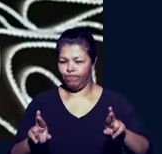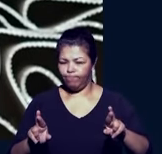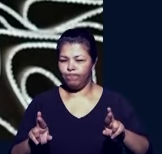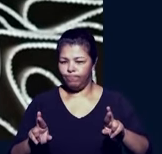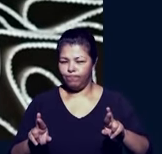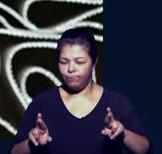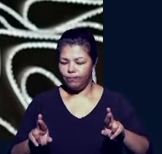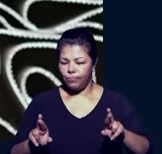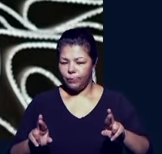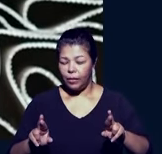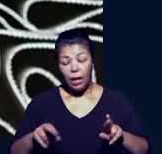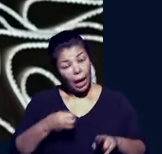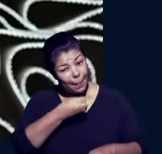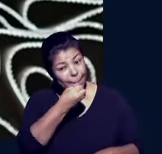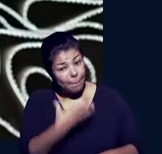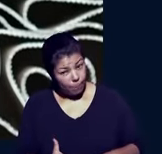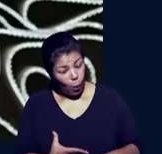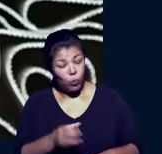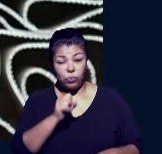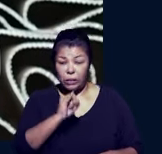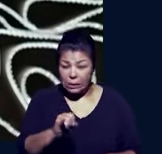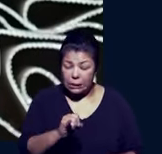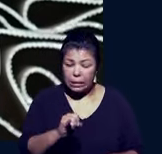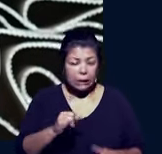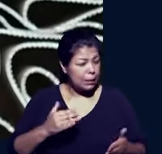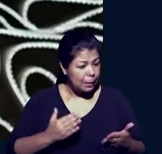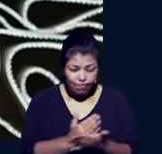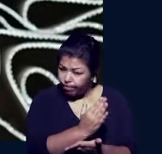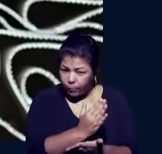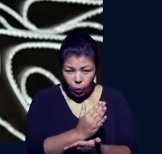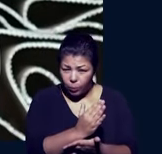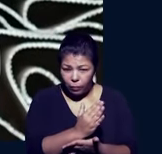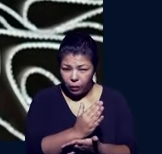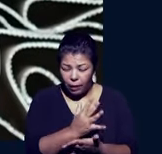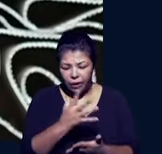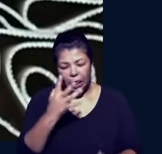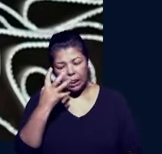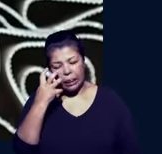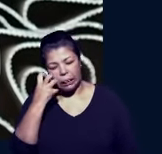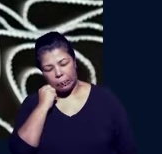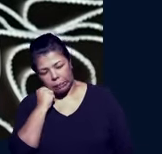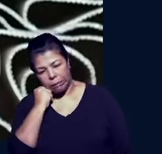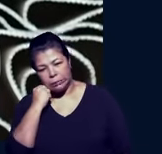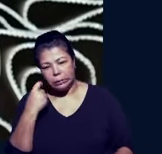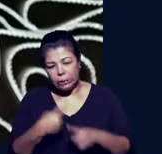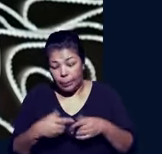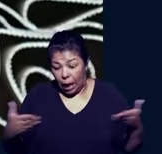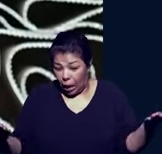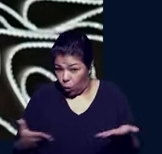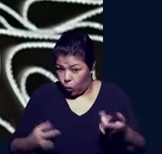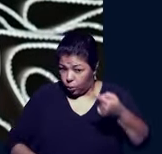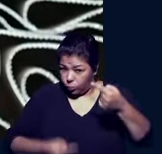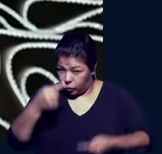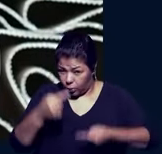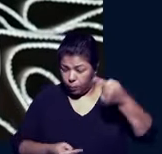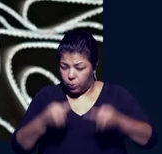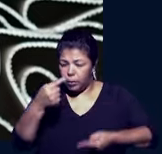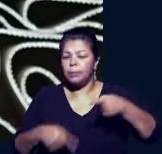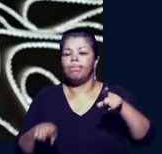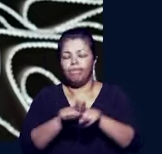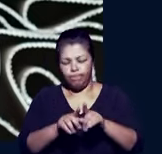Eh boa se ela não for aprovado expectativa frustrada nós estamos debatendo agora eh